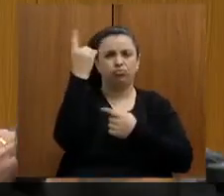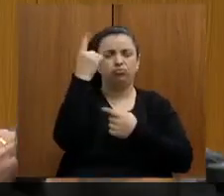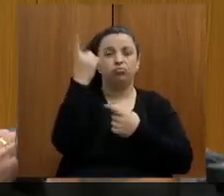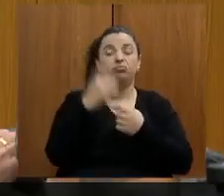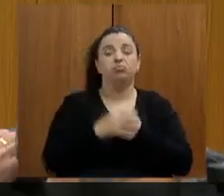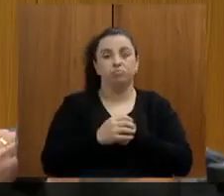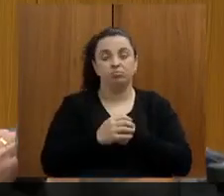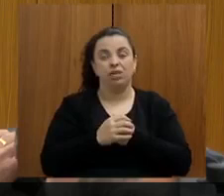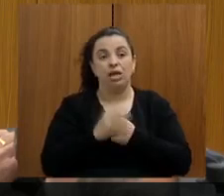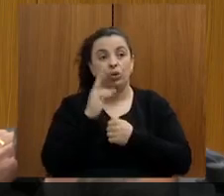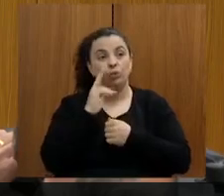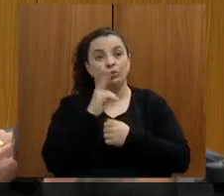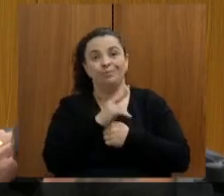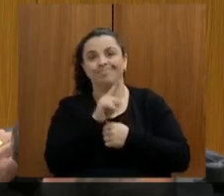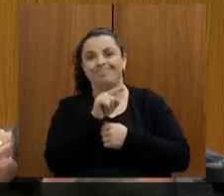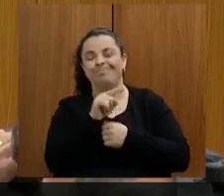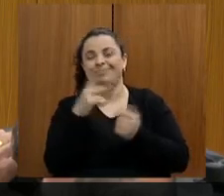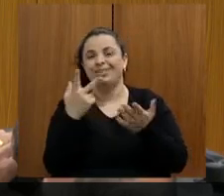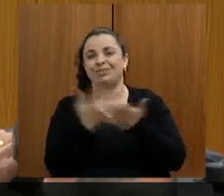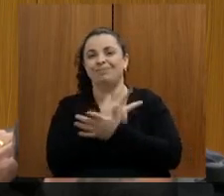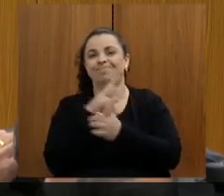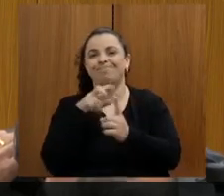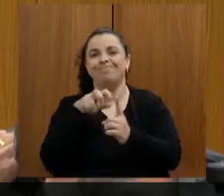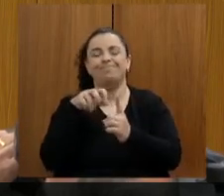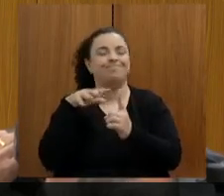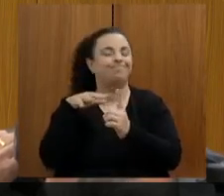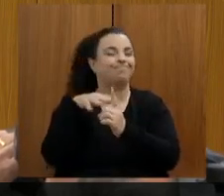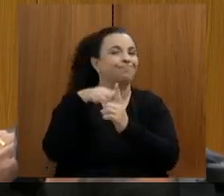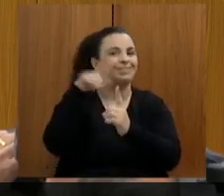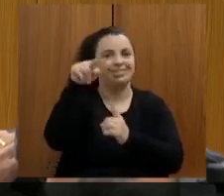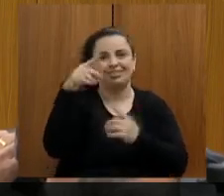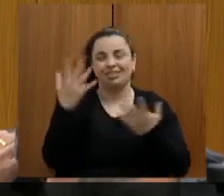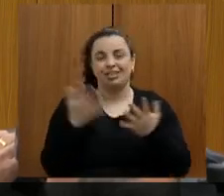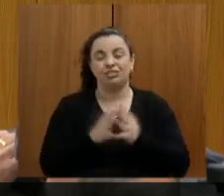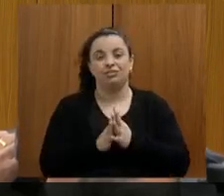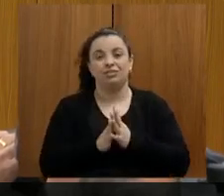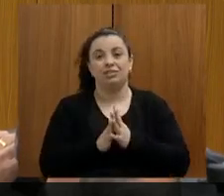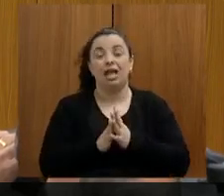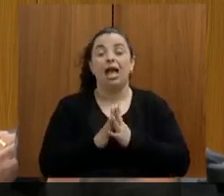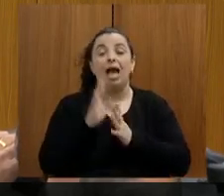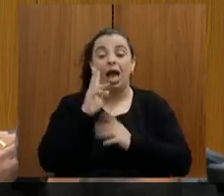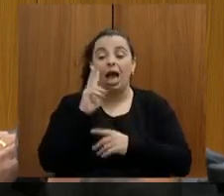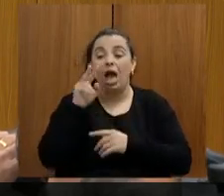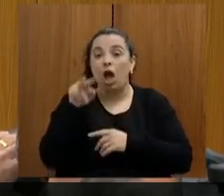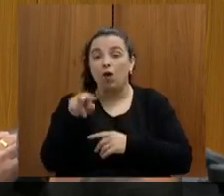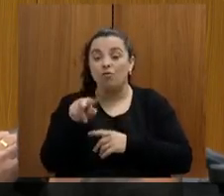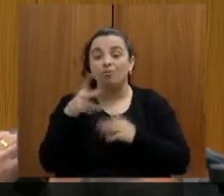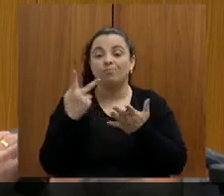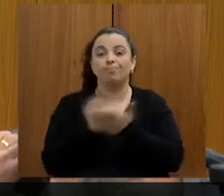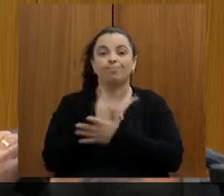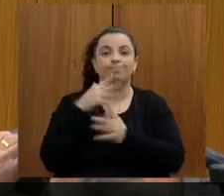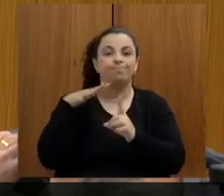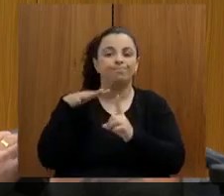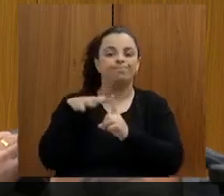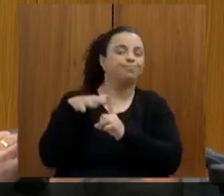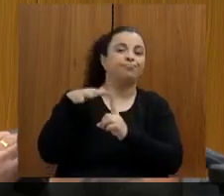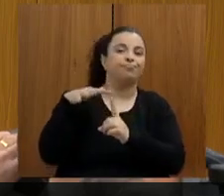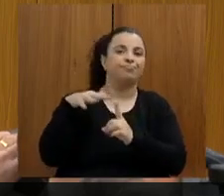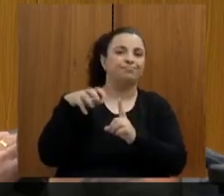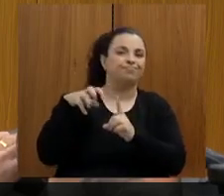eu falei temos um acidente aí na frente quando eu passei no local do acidente